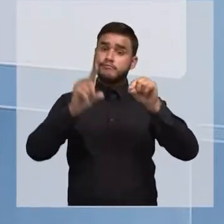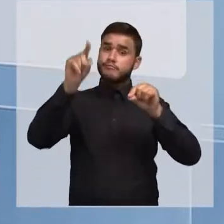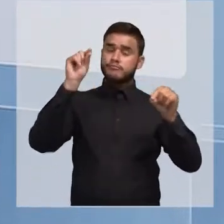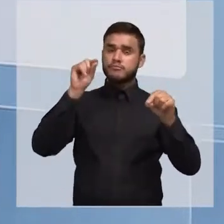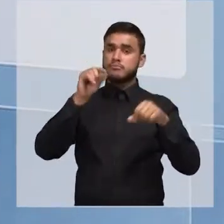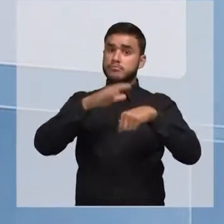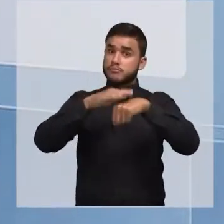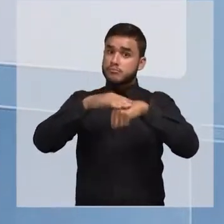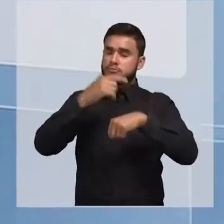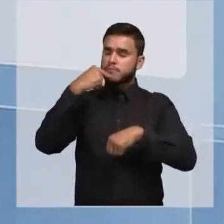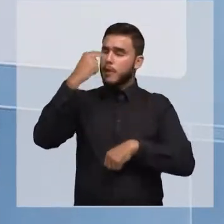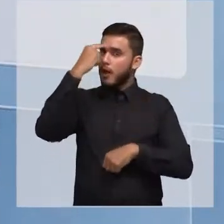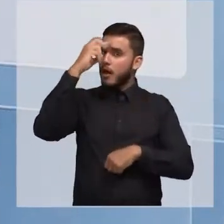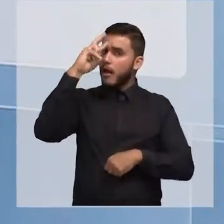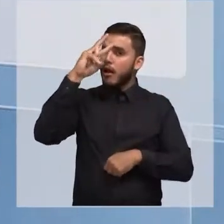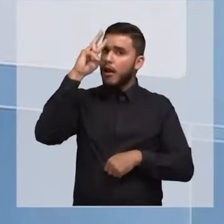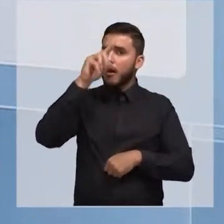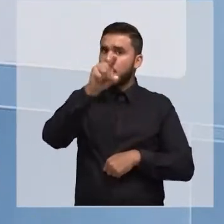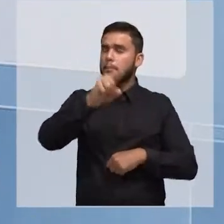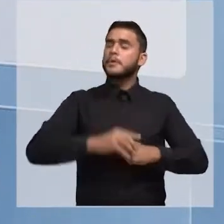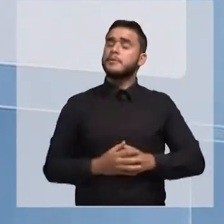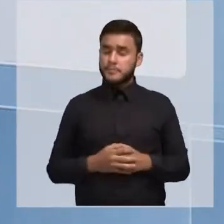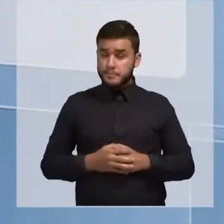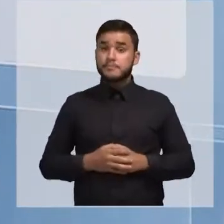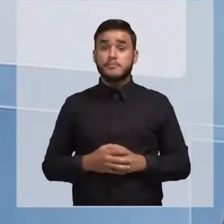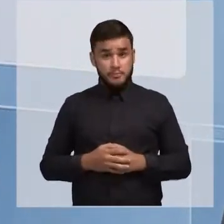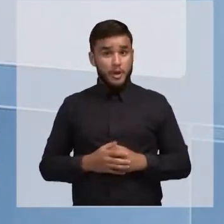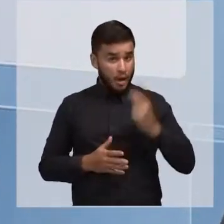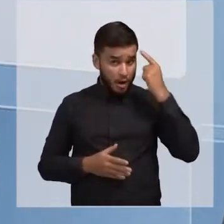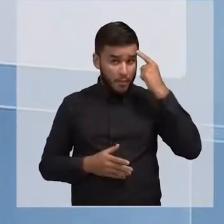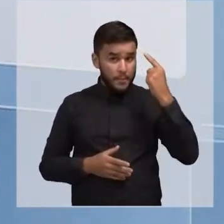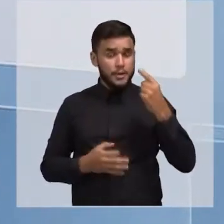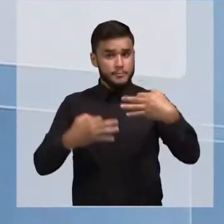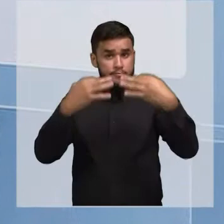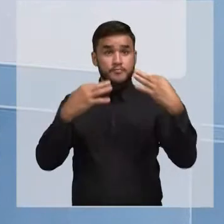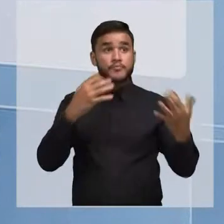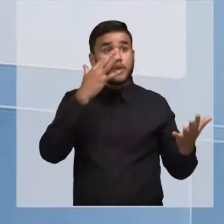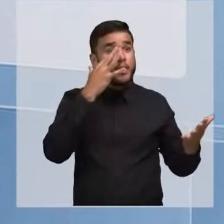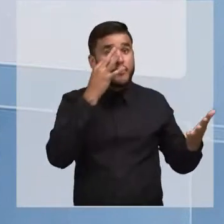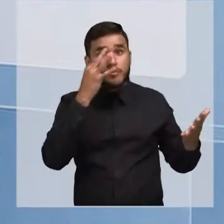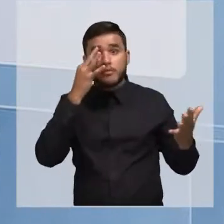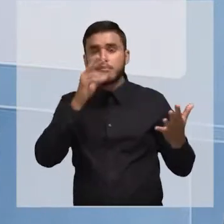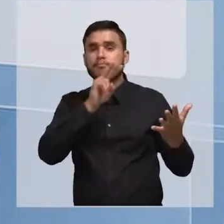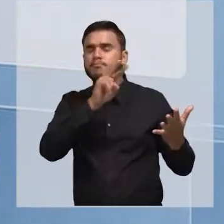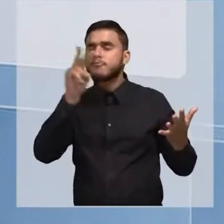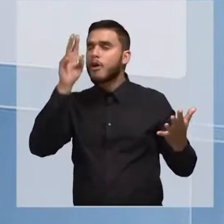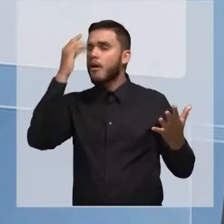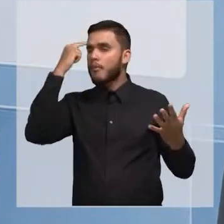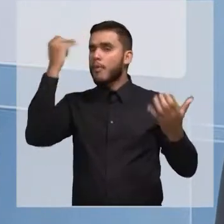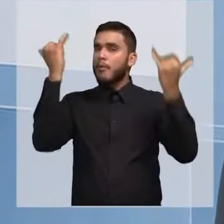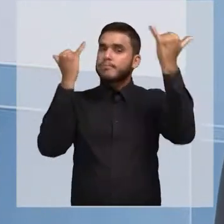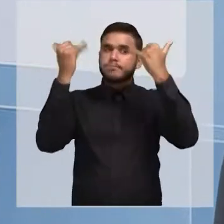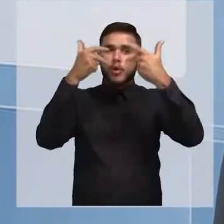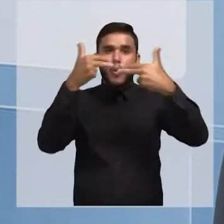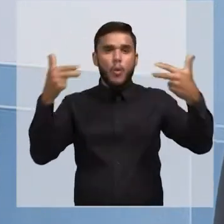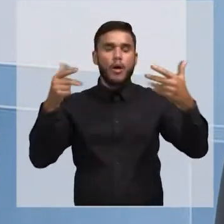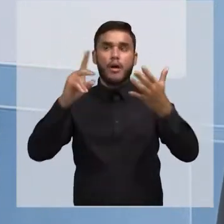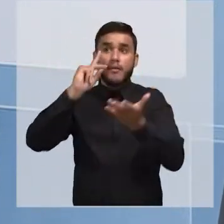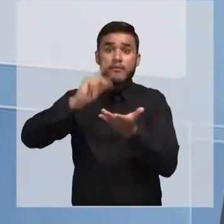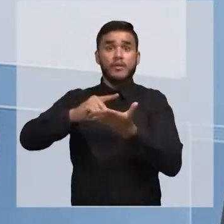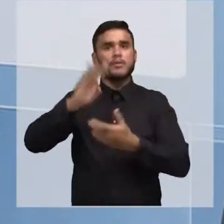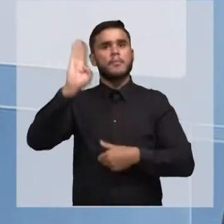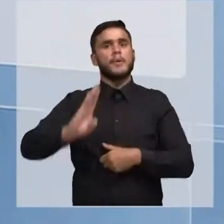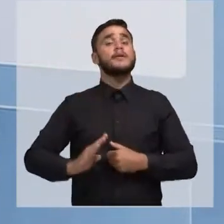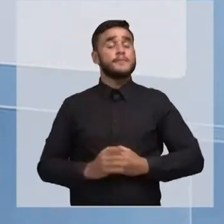seletiva, você tem que ter a sua memória. E a sua memória vai validar a verdade dos fatos, para que você possa entender o que realmente está acontecendo no nosso